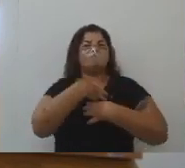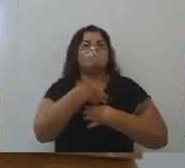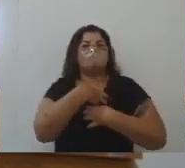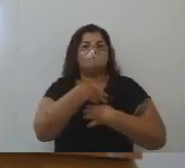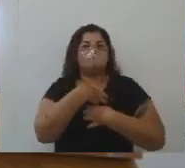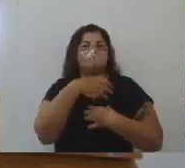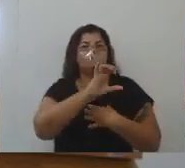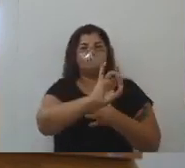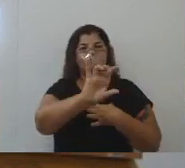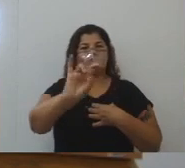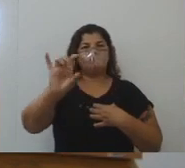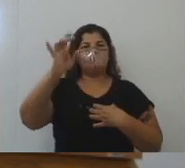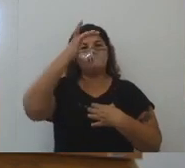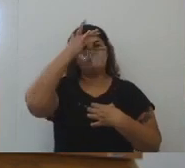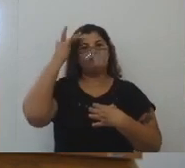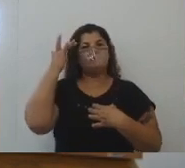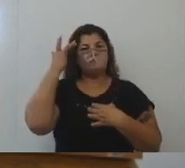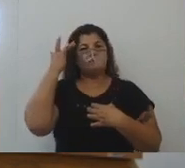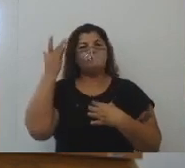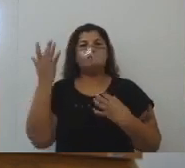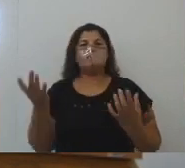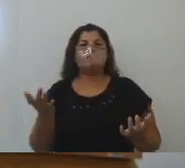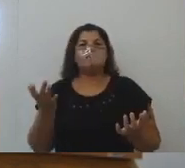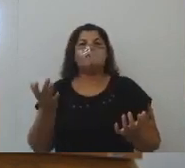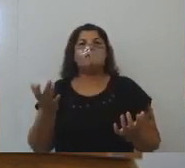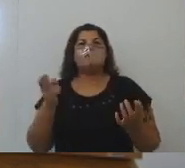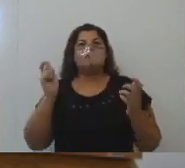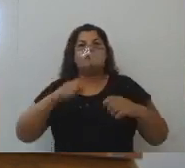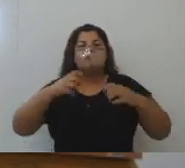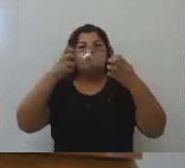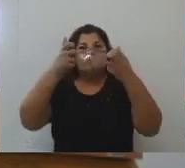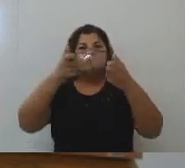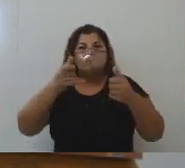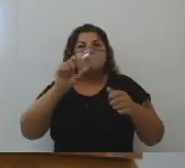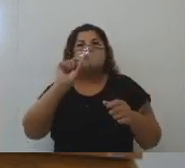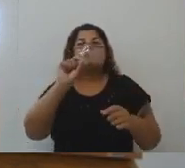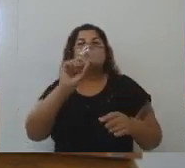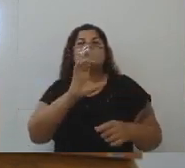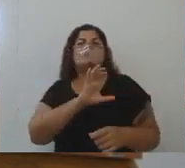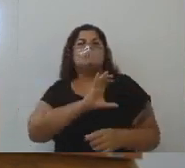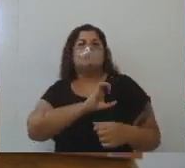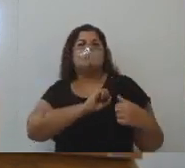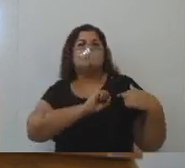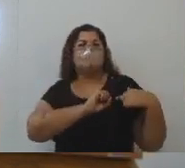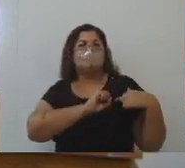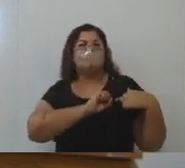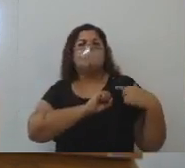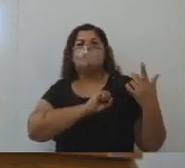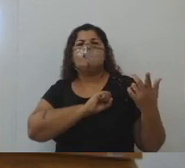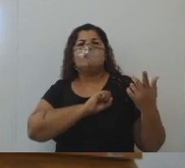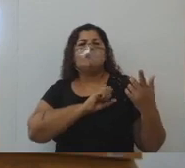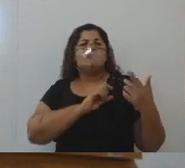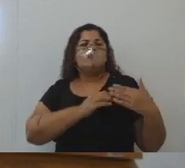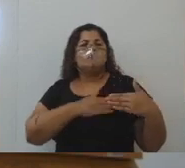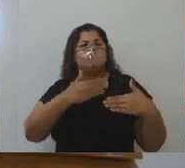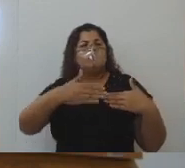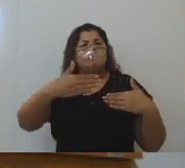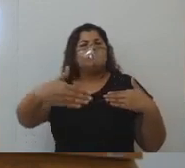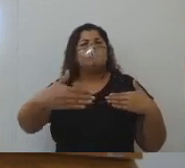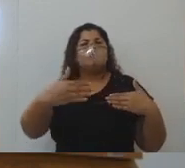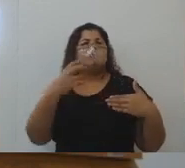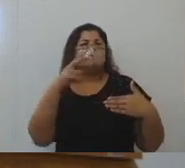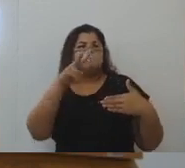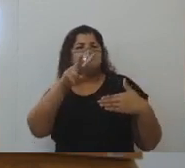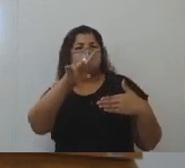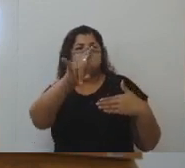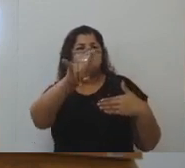sentimentos, certo? O amor, por exemplo. Alguém me explica o que é amor? O Freud dizia que o amor é projeção. É quando a gente olha